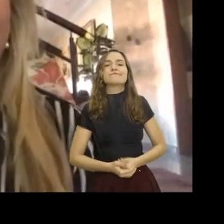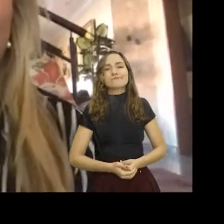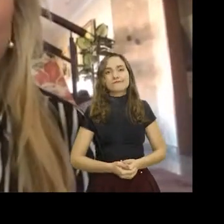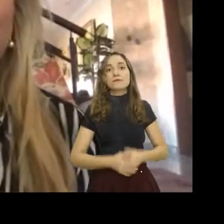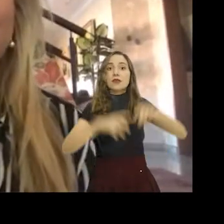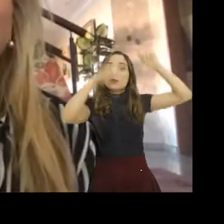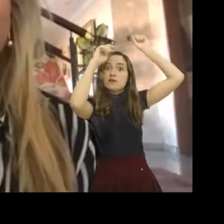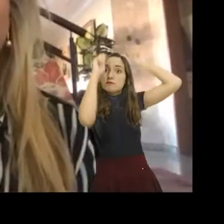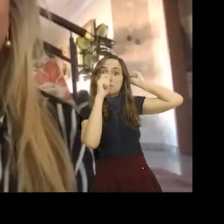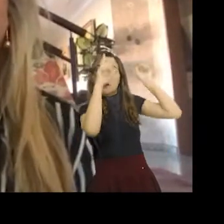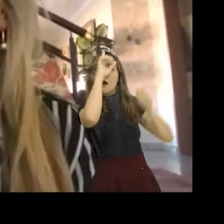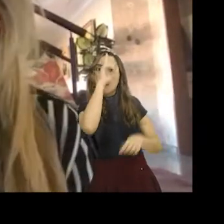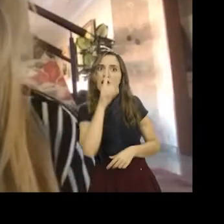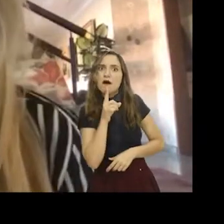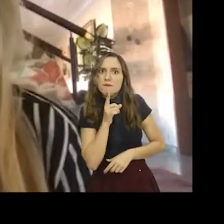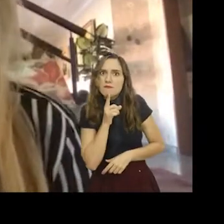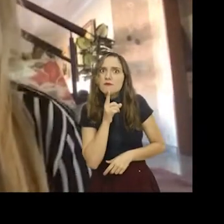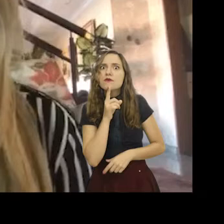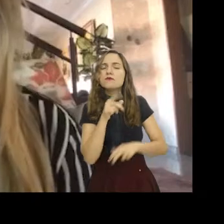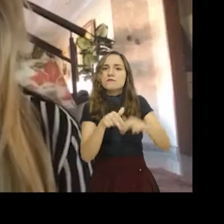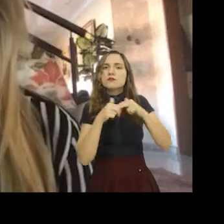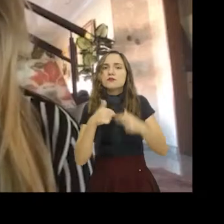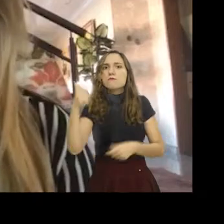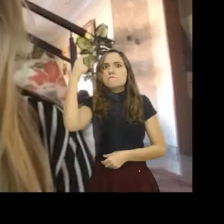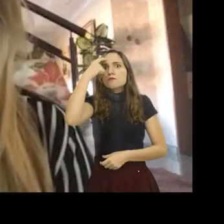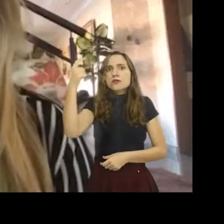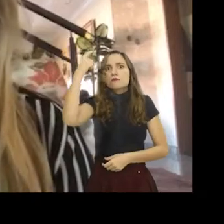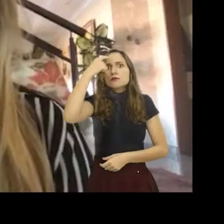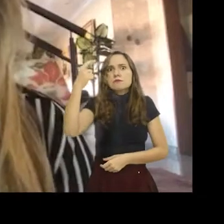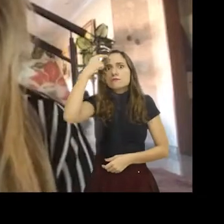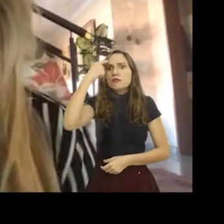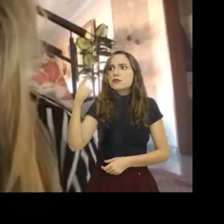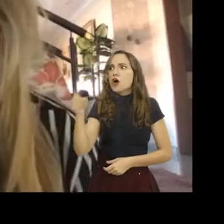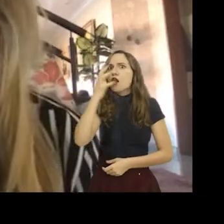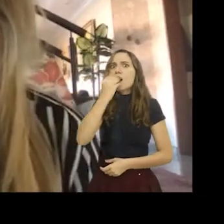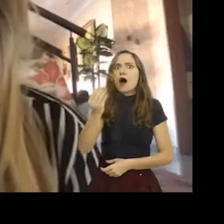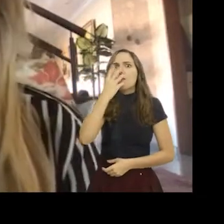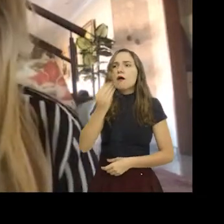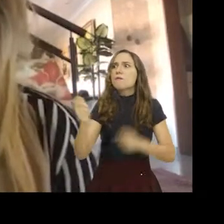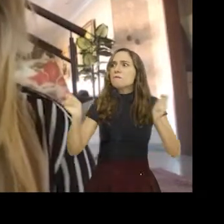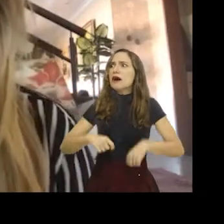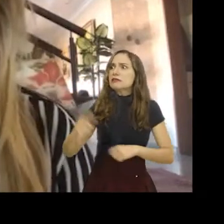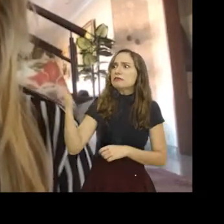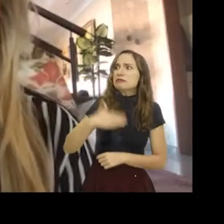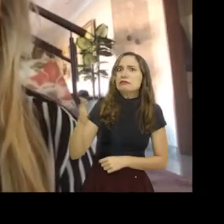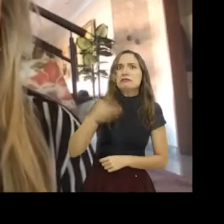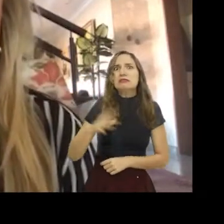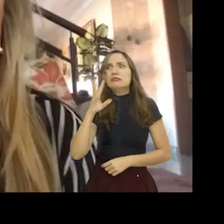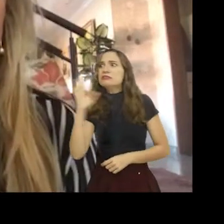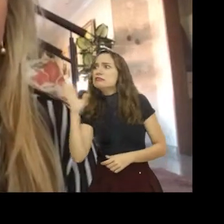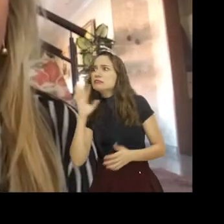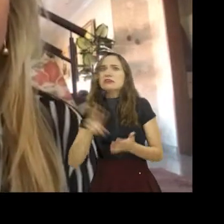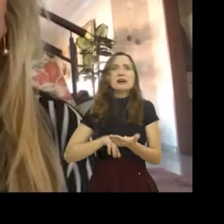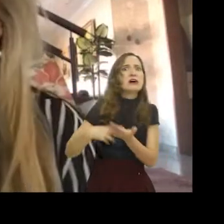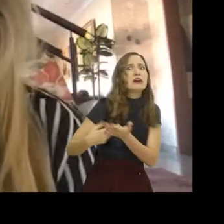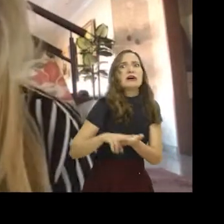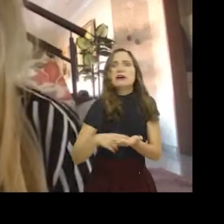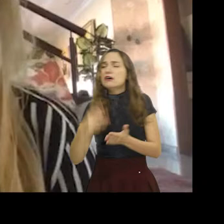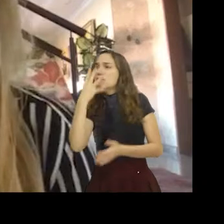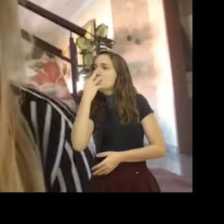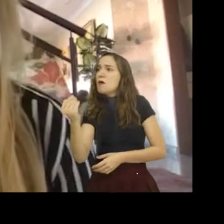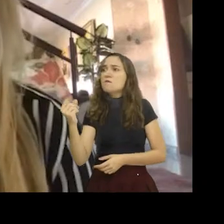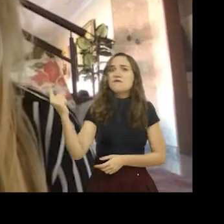Chapeuzinho Amarelo, de tanto pensar no lobo, de tanto sonhar com o lobo,